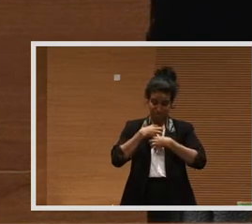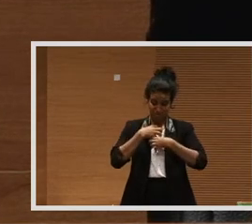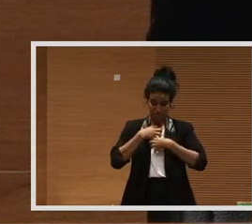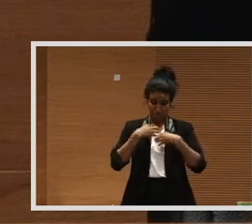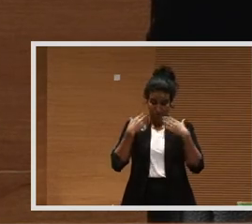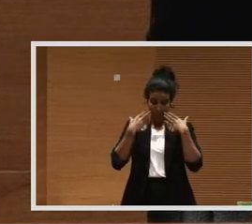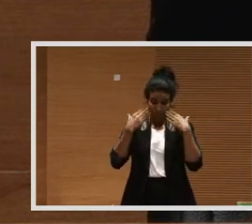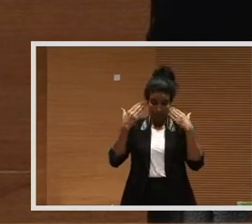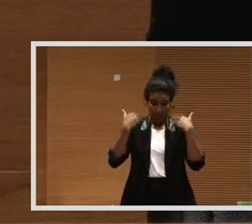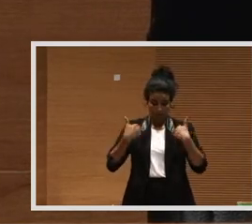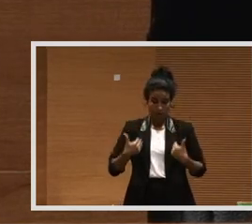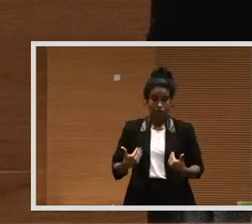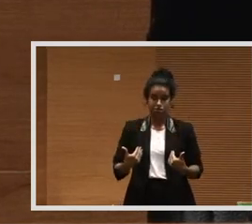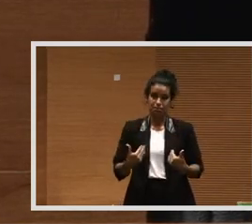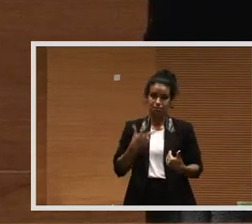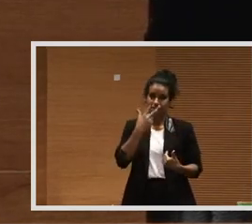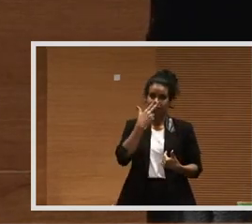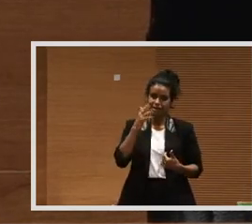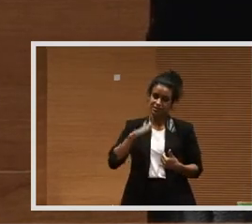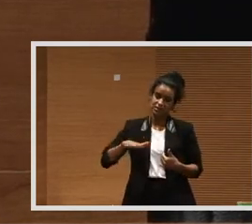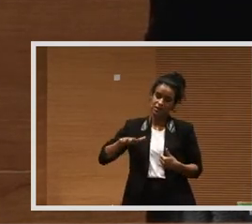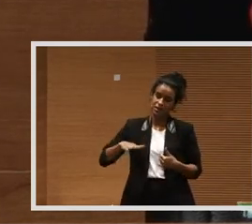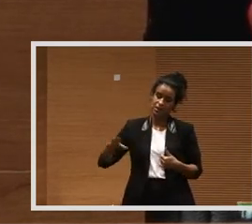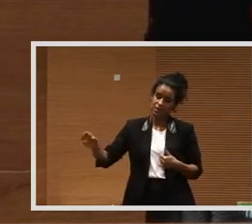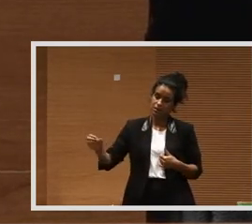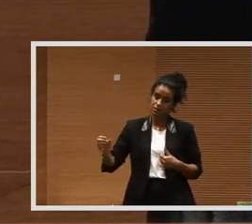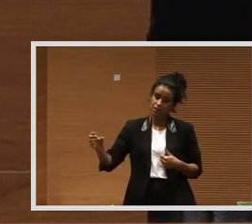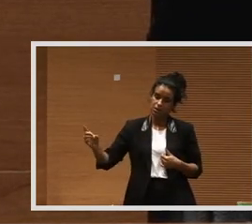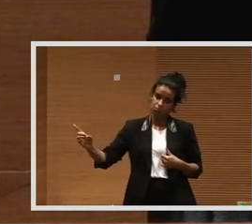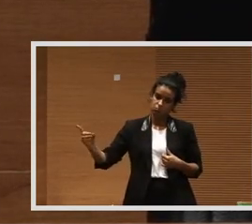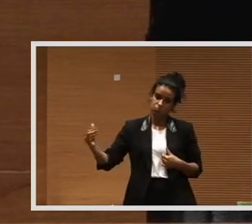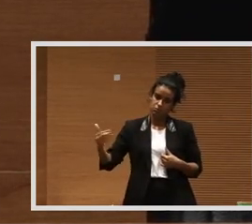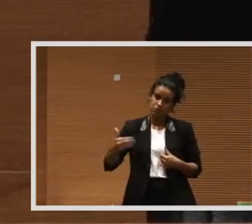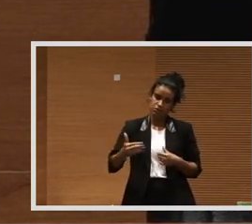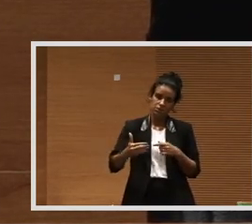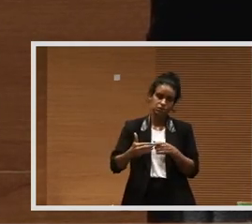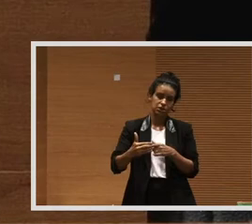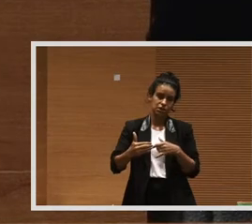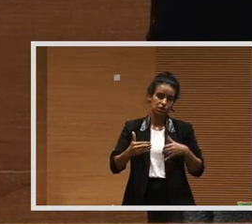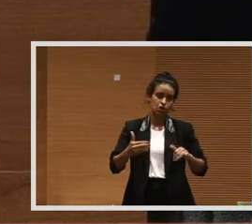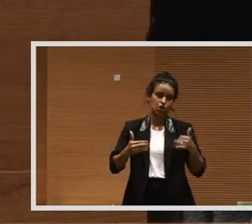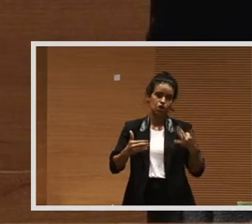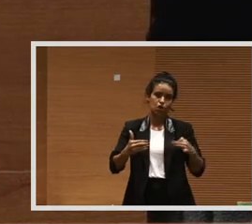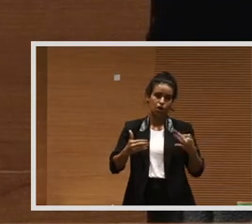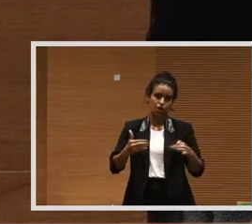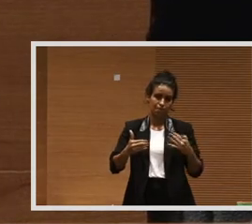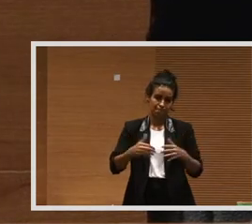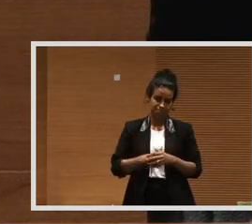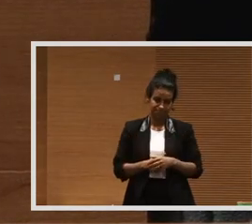É mais ou menos como uma criança que chega com dor.